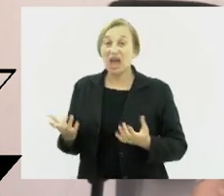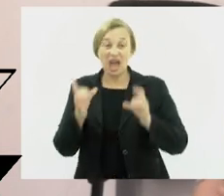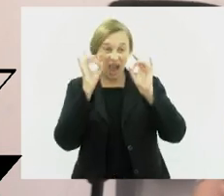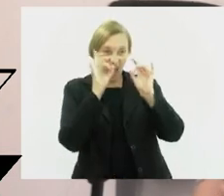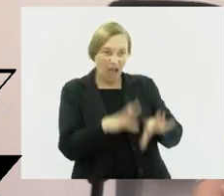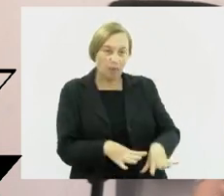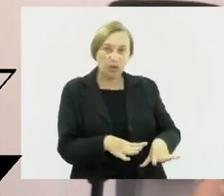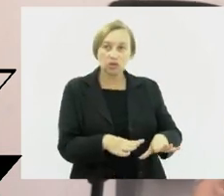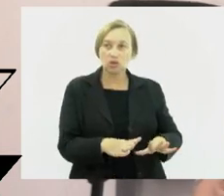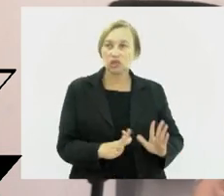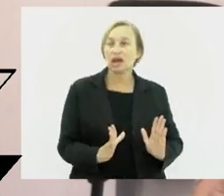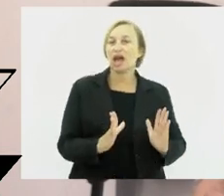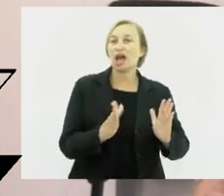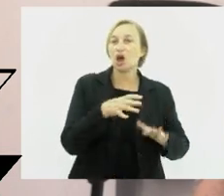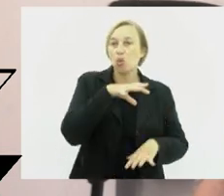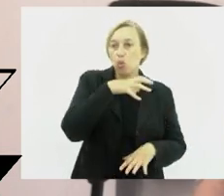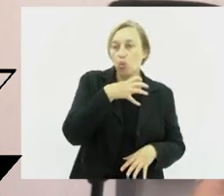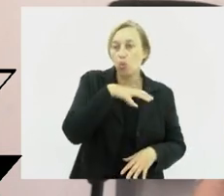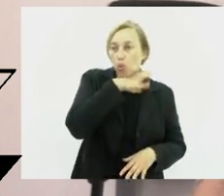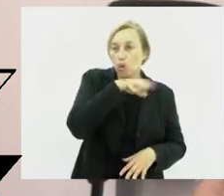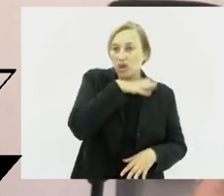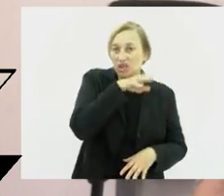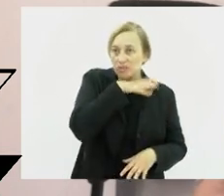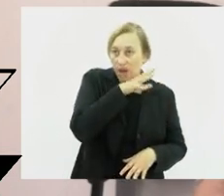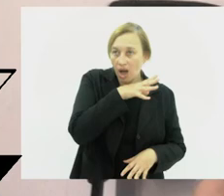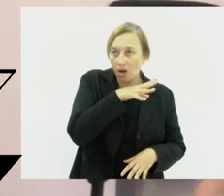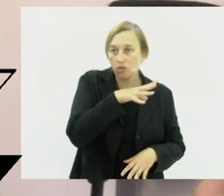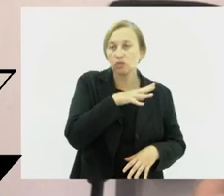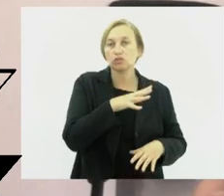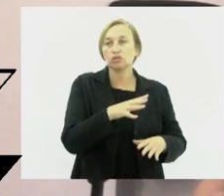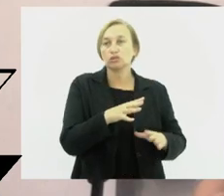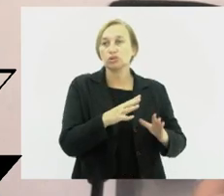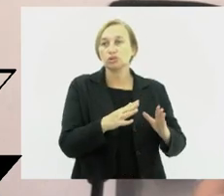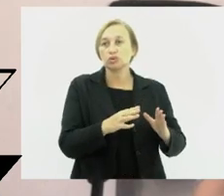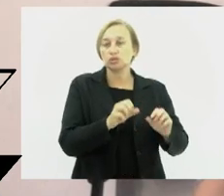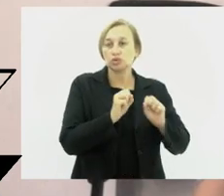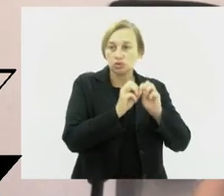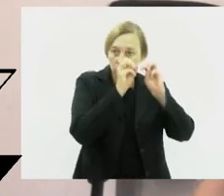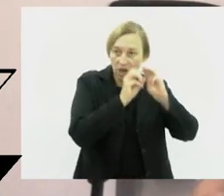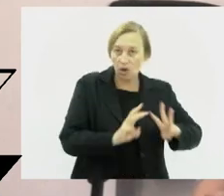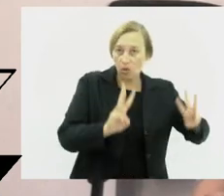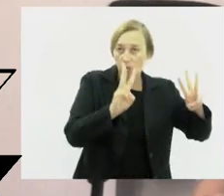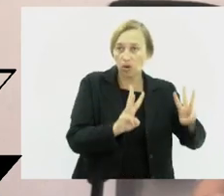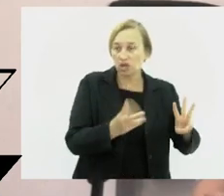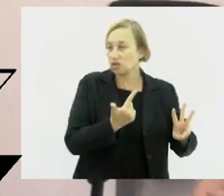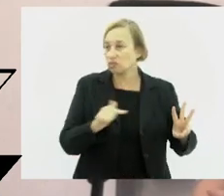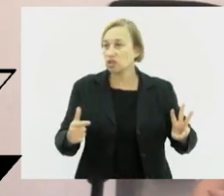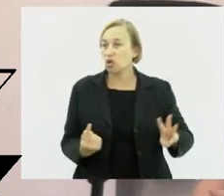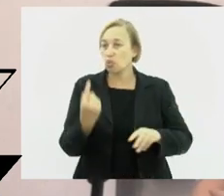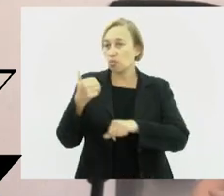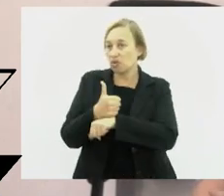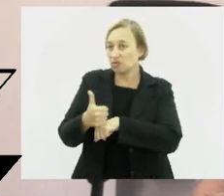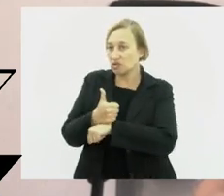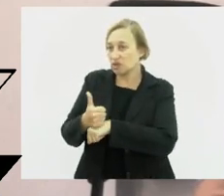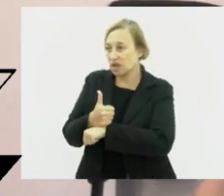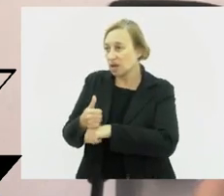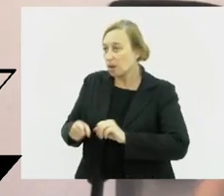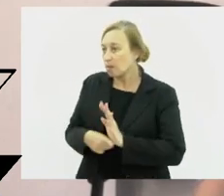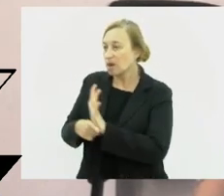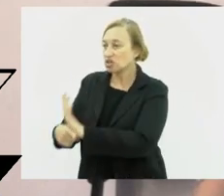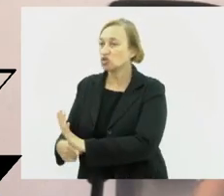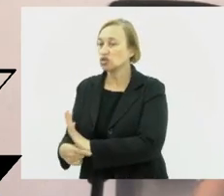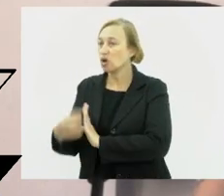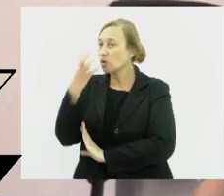e você não tem um profissional para resgatar o comportamento, melhorar o comportamento daquele cão. Eu só,